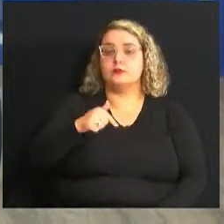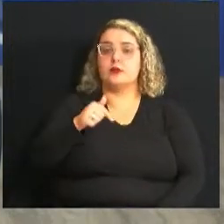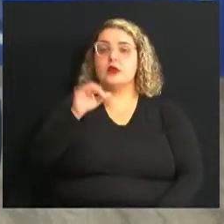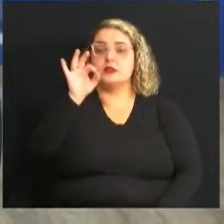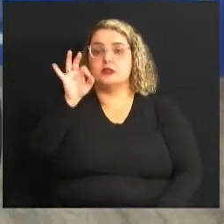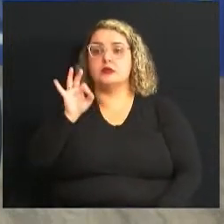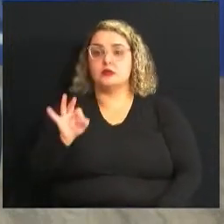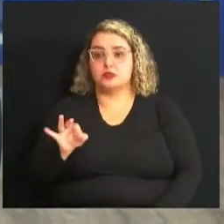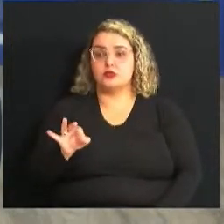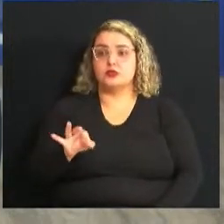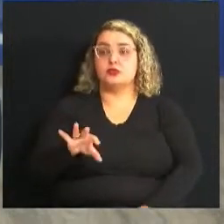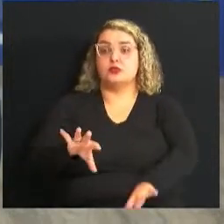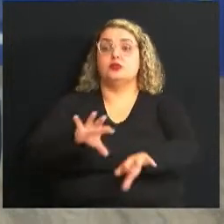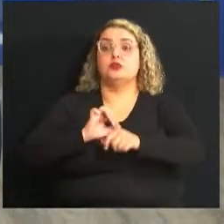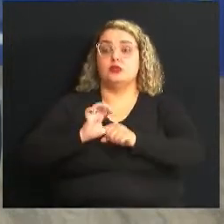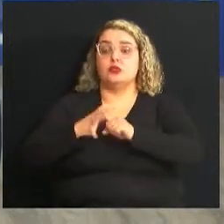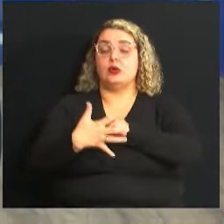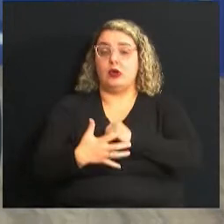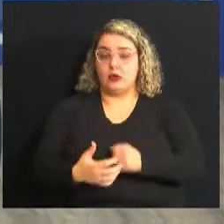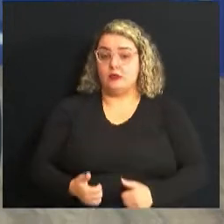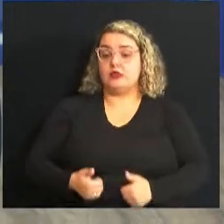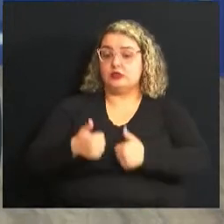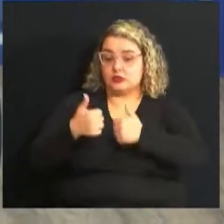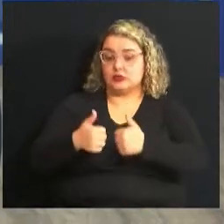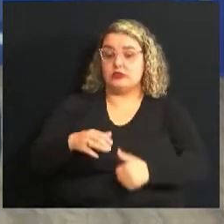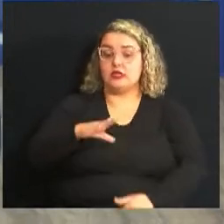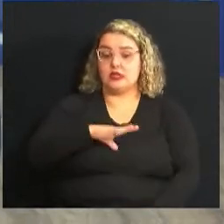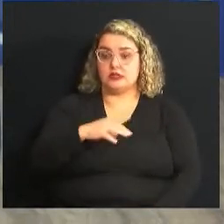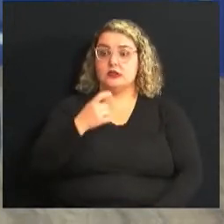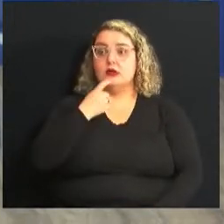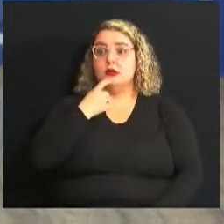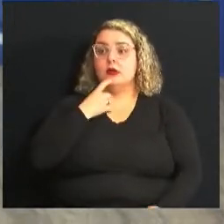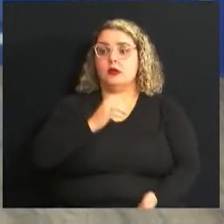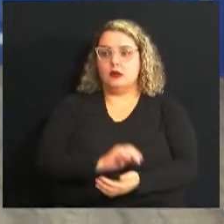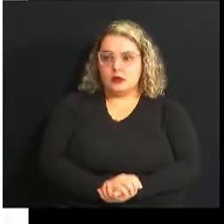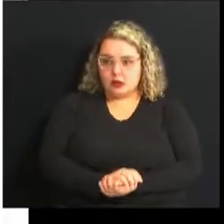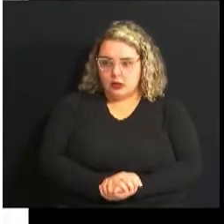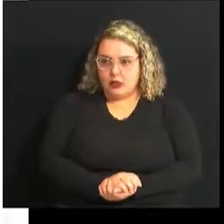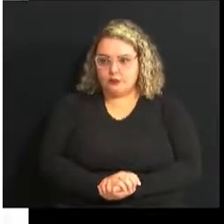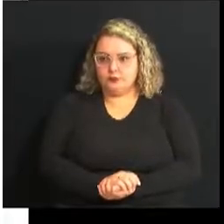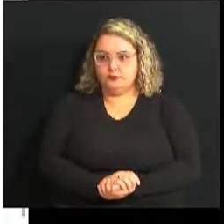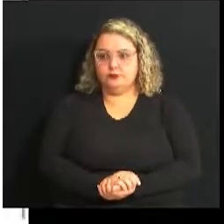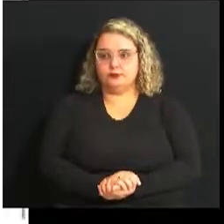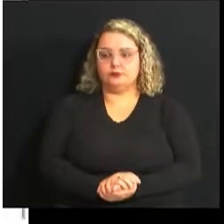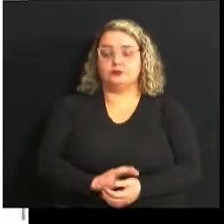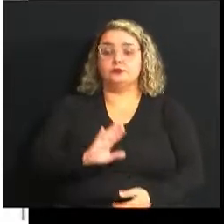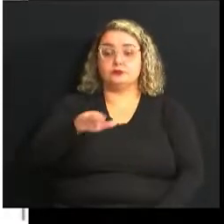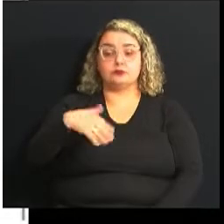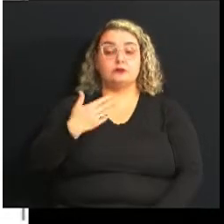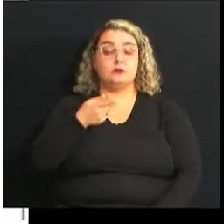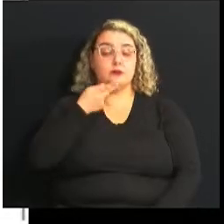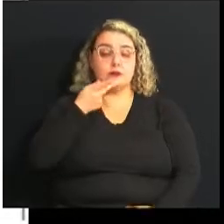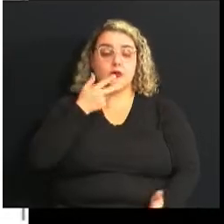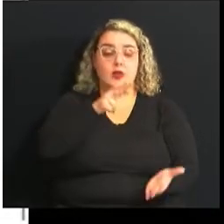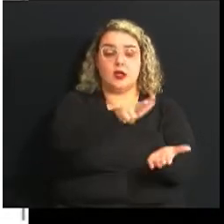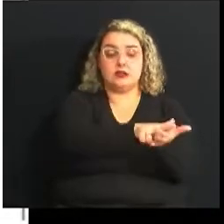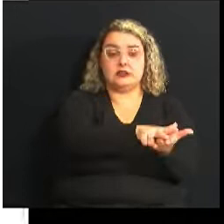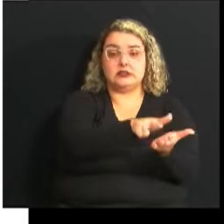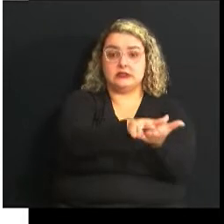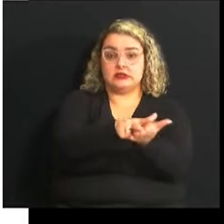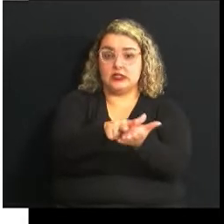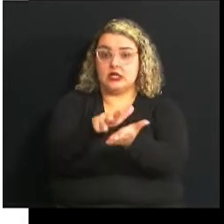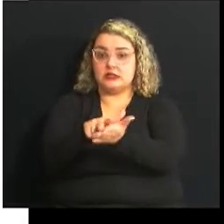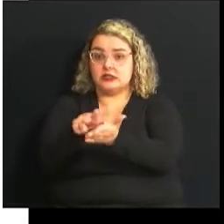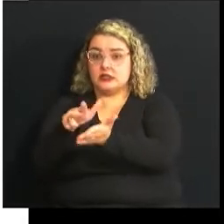casos com Covid-19 no município de Campinas. E quando a gente fala nas internações, de acordo com o último